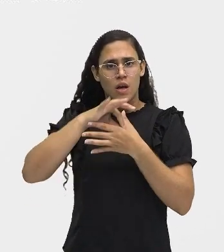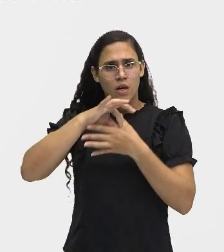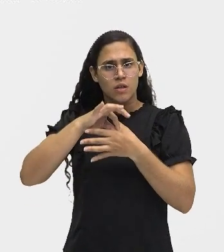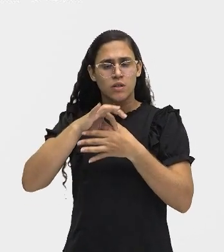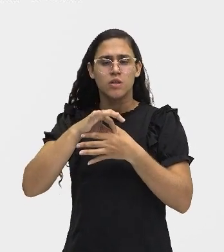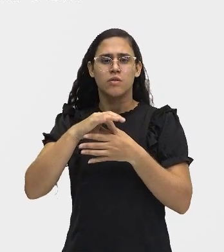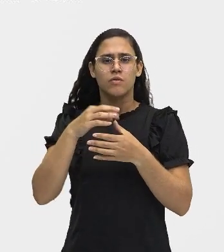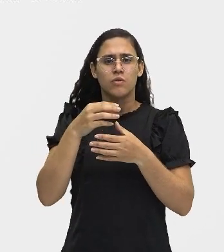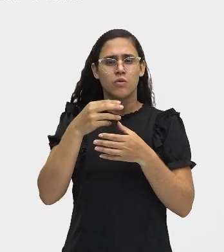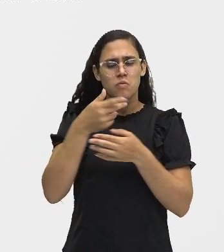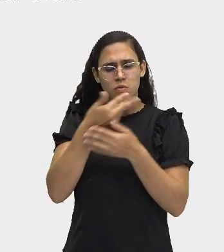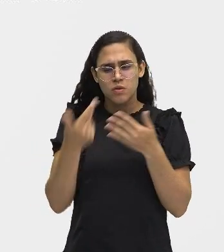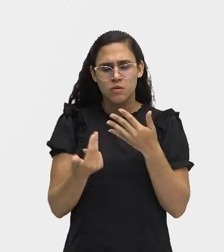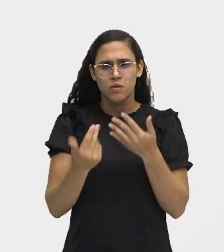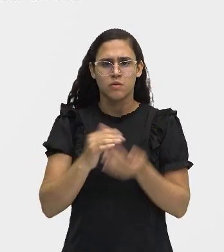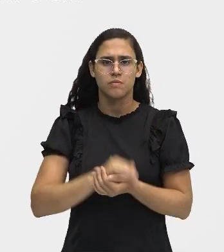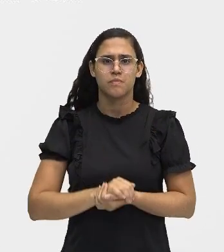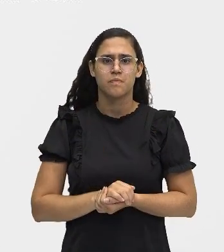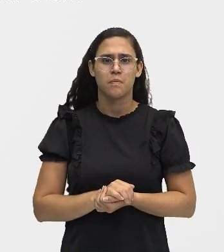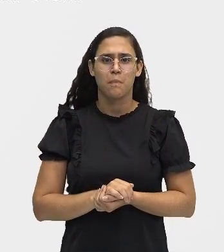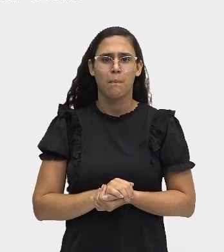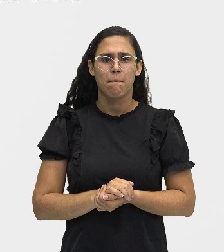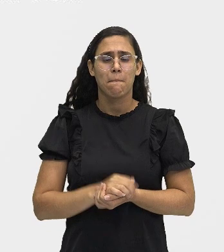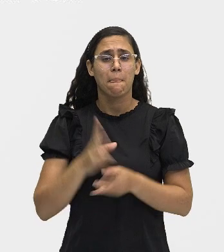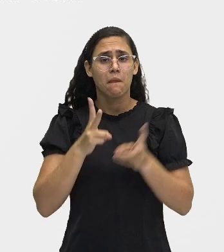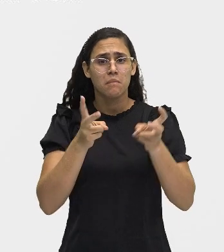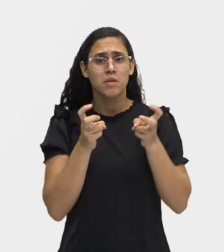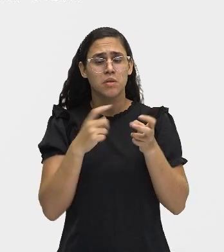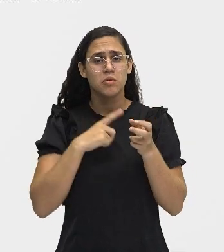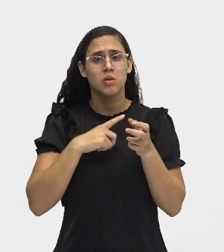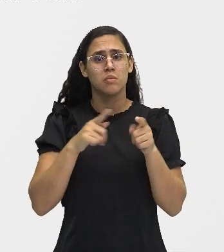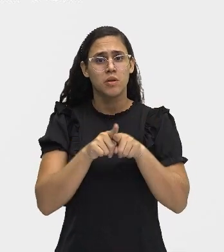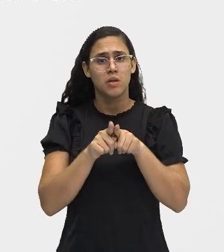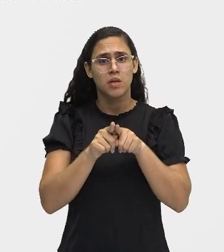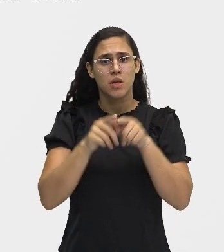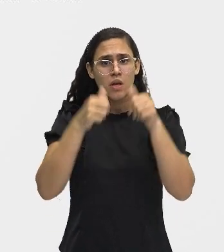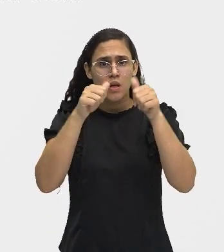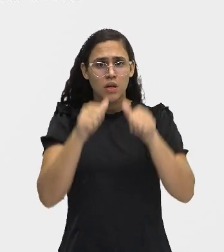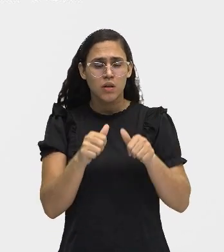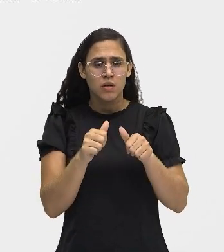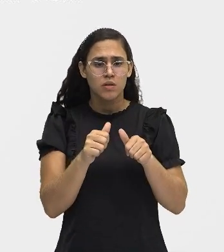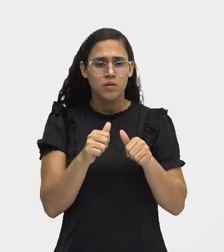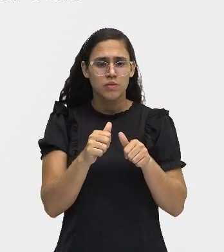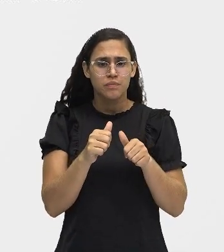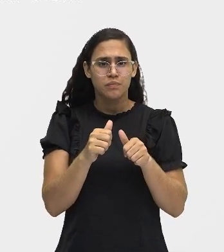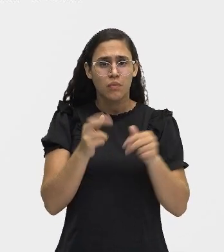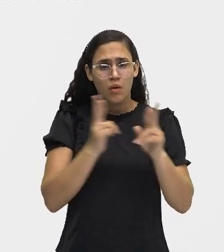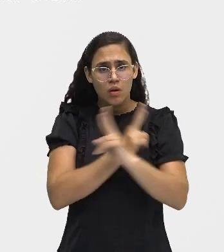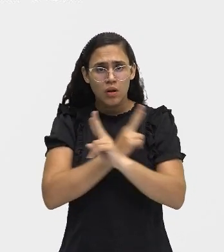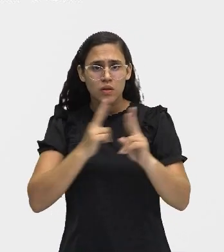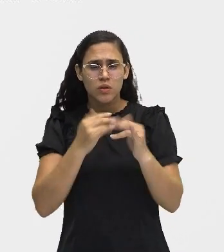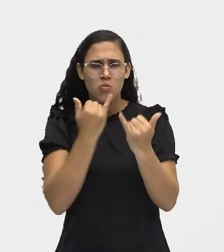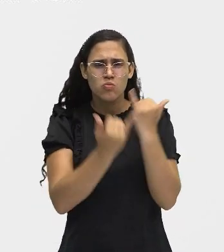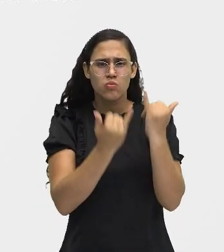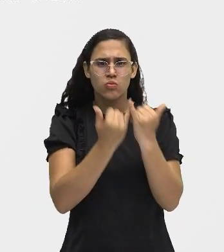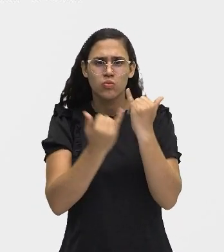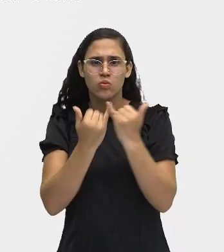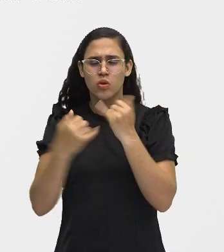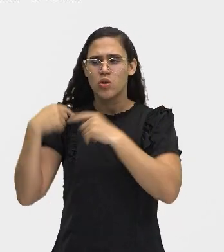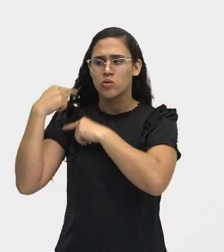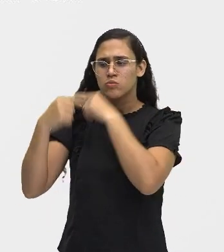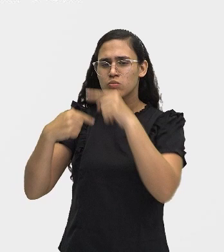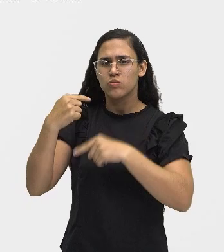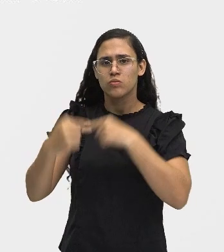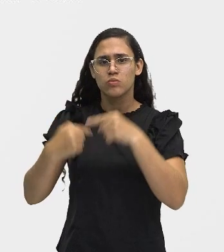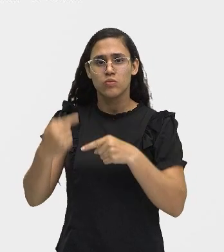tá? E aí a gente também vê que é possível verificar estágios intermediários ali, que mostram as semelhanças entre os ancestrais